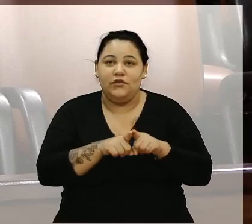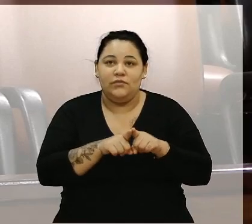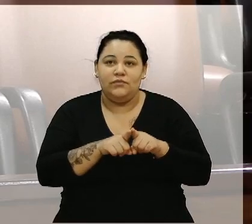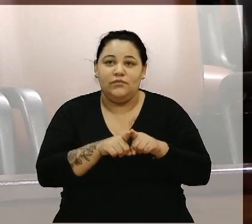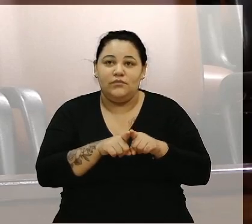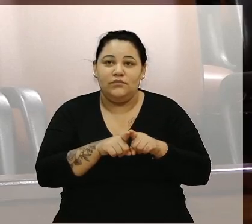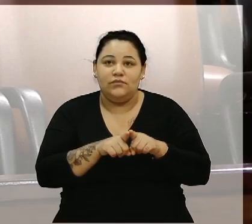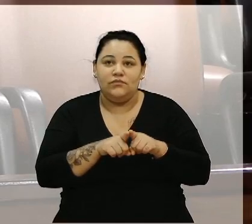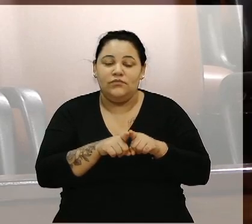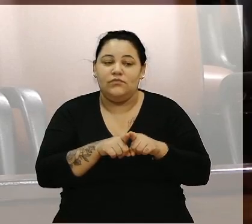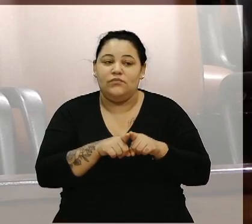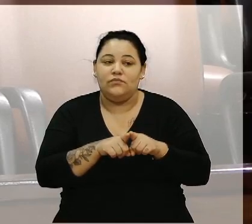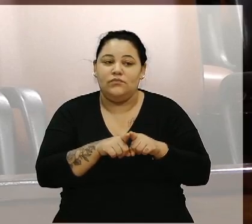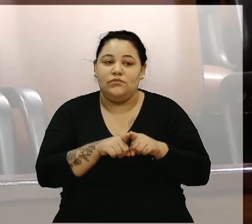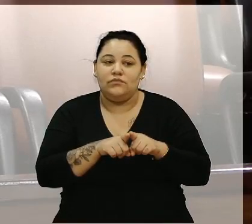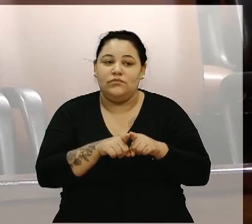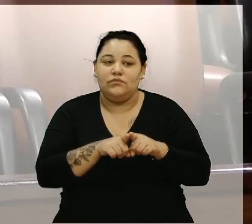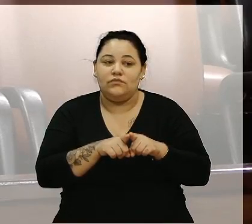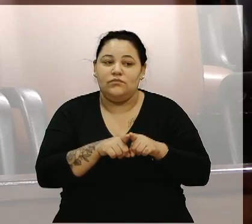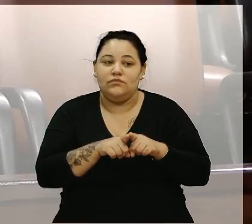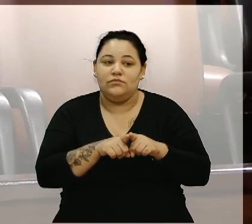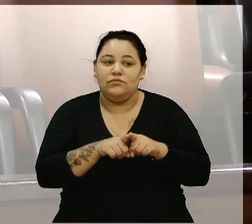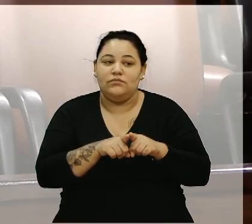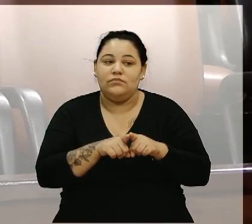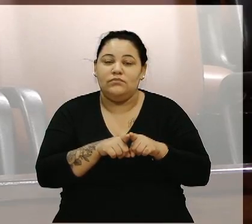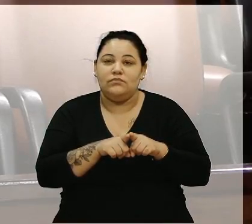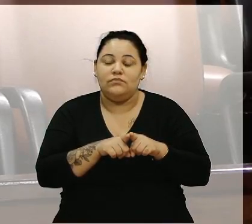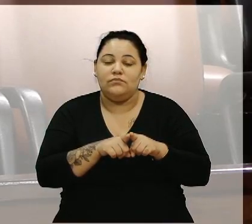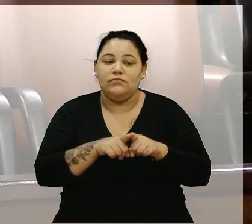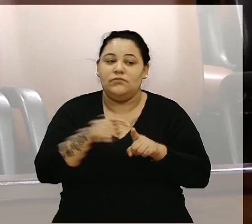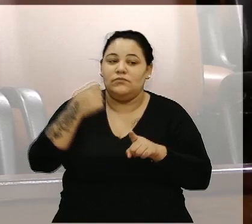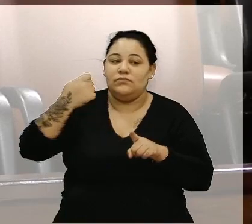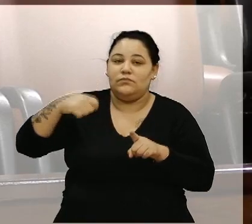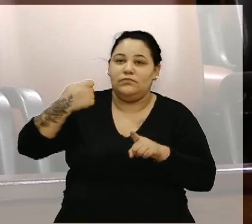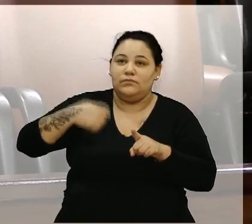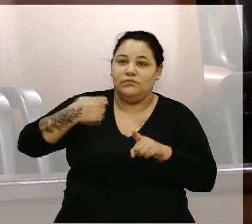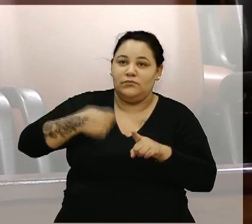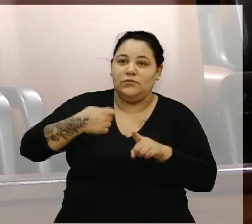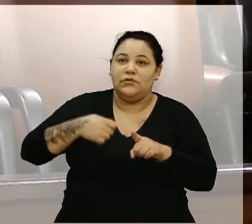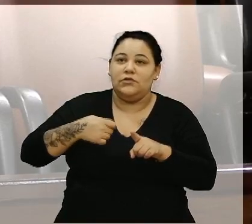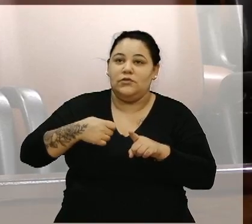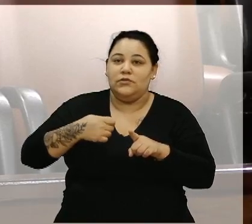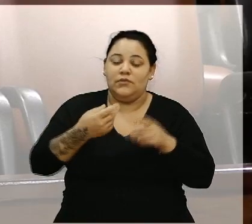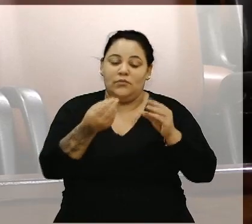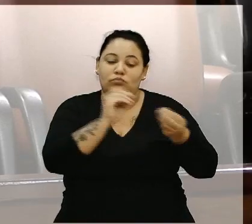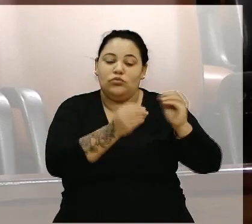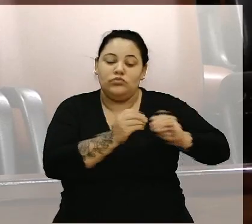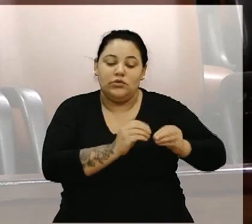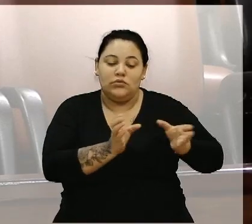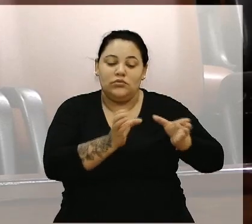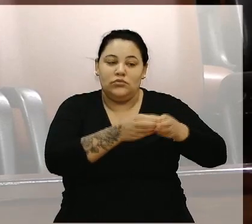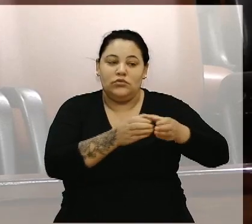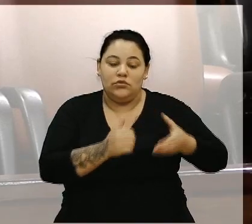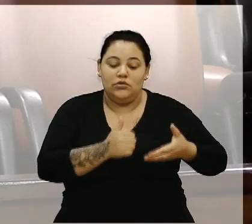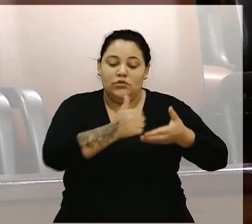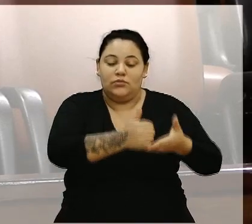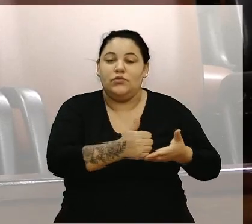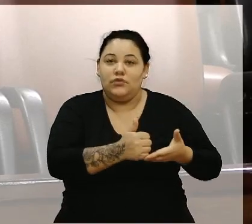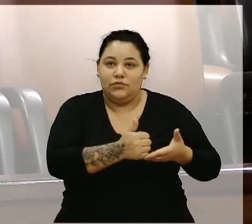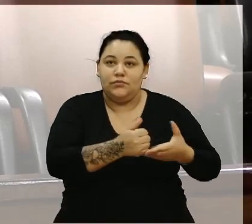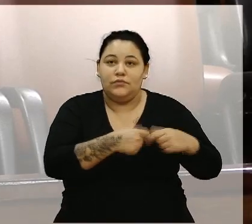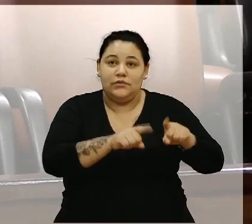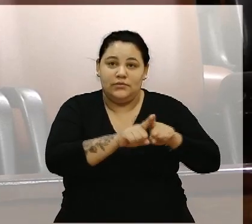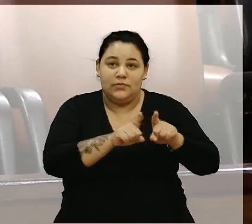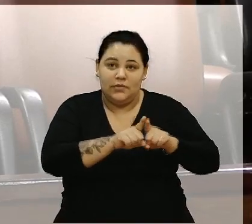caminhos das águas. Então, deveremos sim montar essa frente parlamentar. Eu gostaria também de